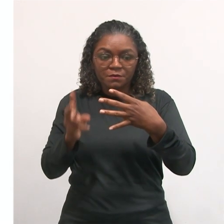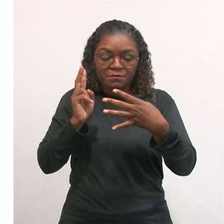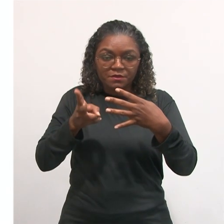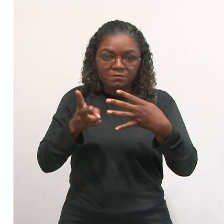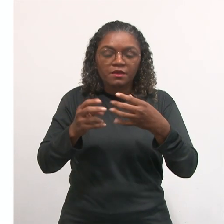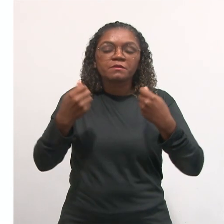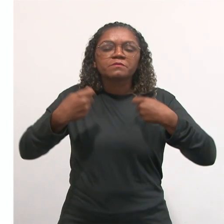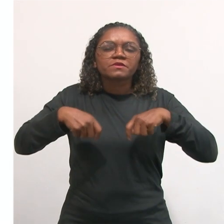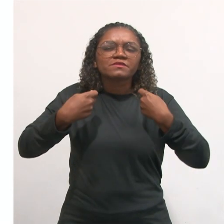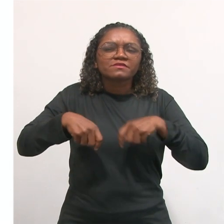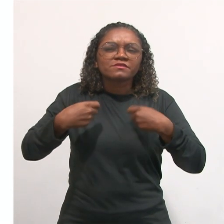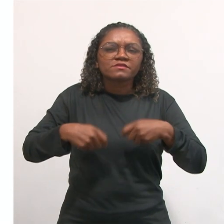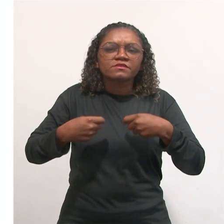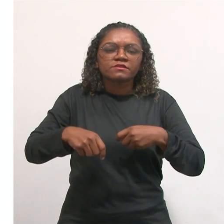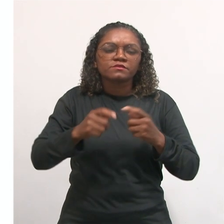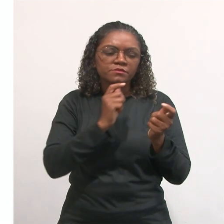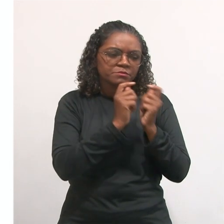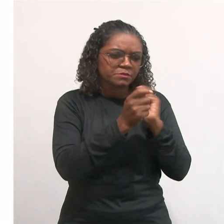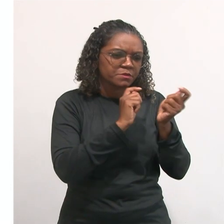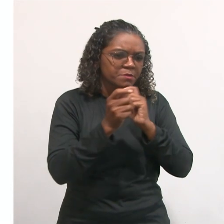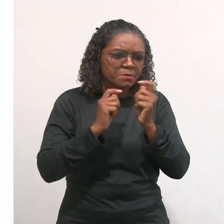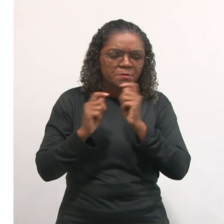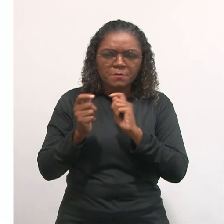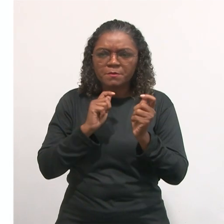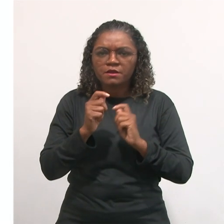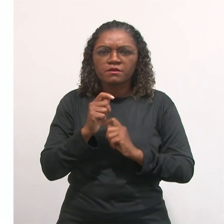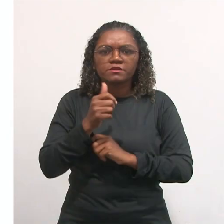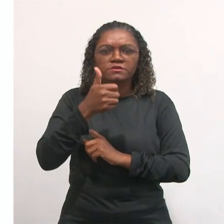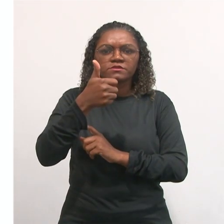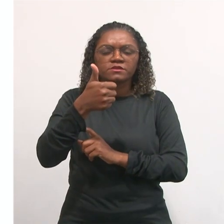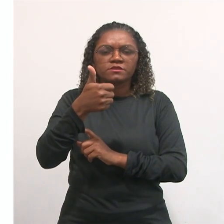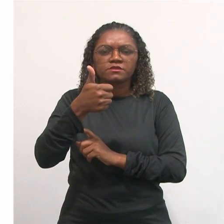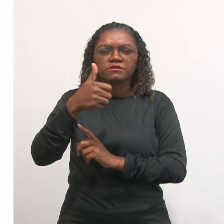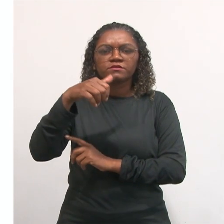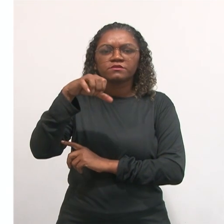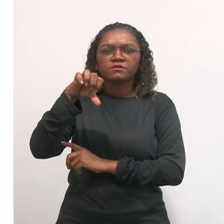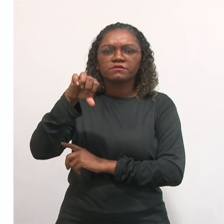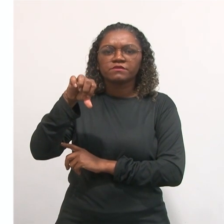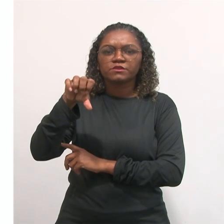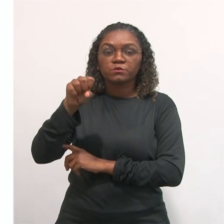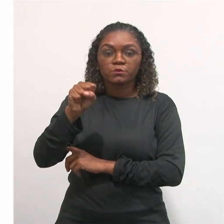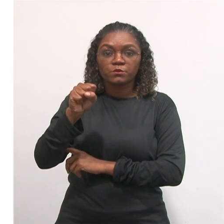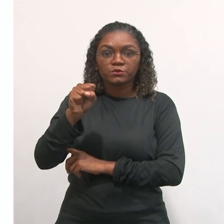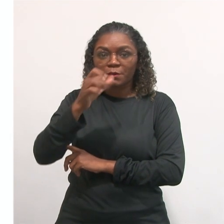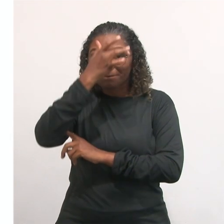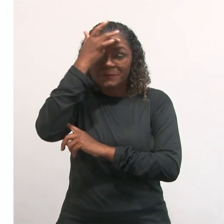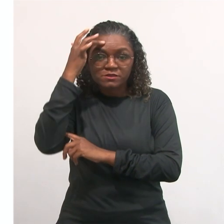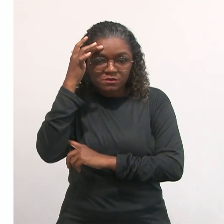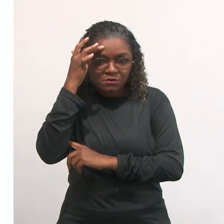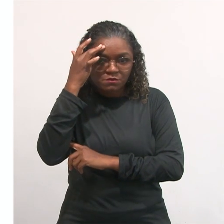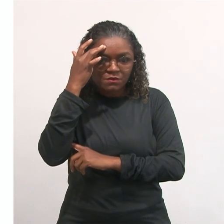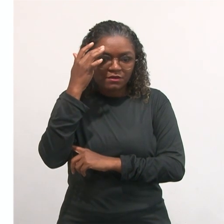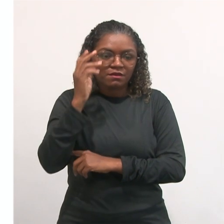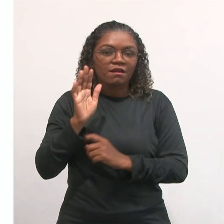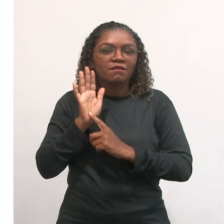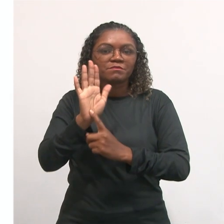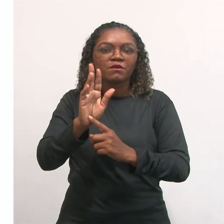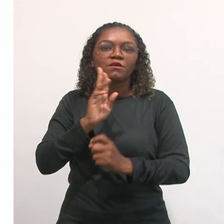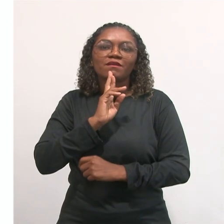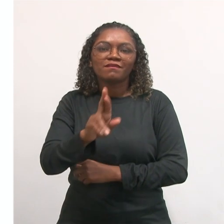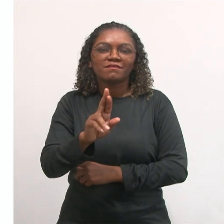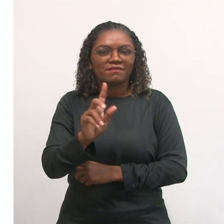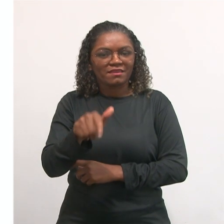preciso de entrevistar 198 pessoas. Tá bom? E aqui ele está dizendo a margem de erro,